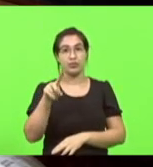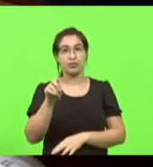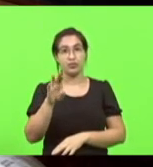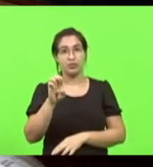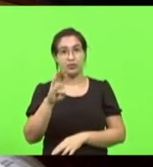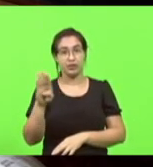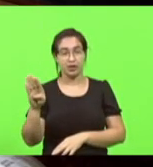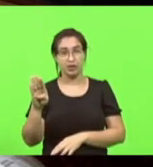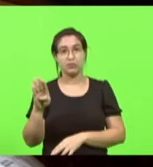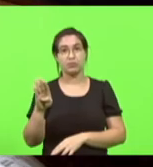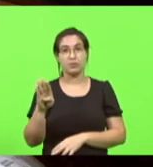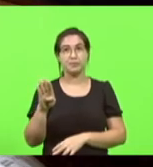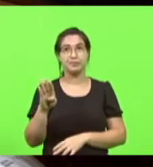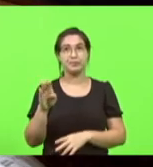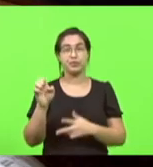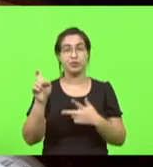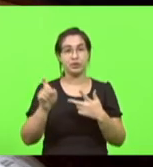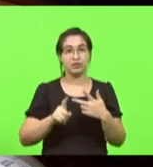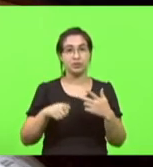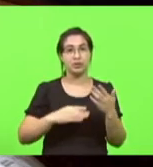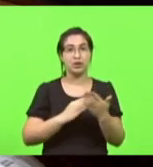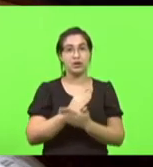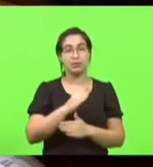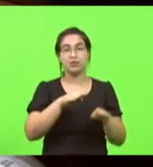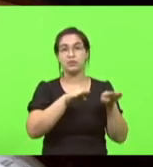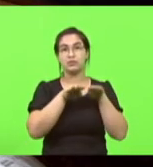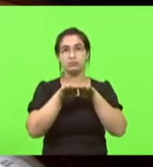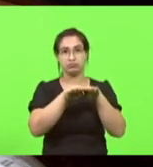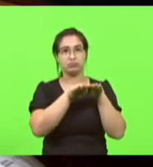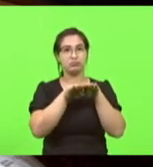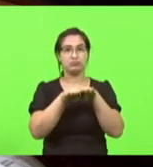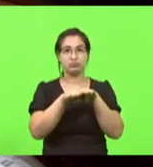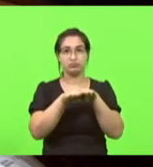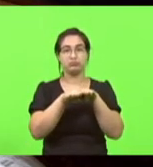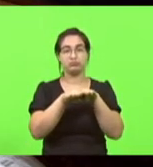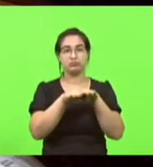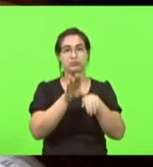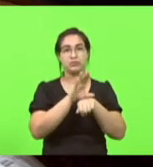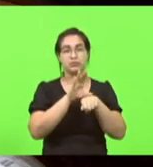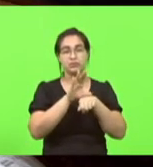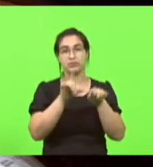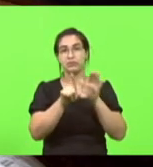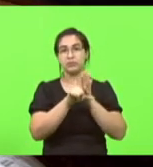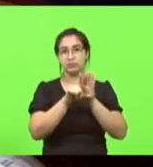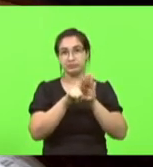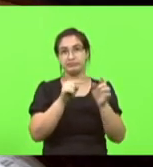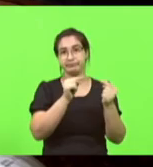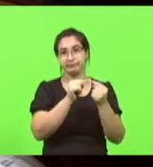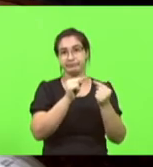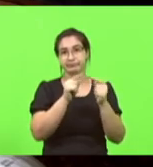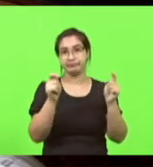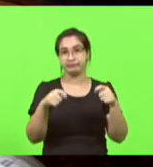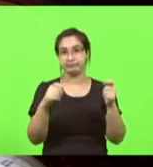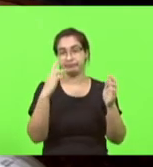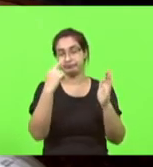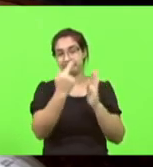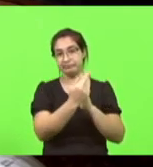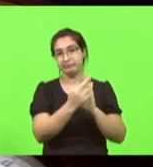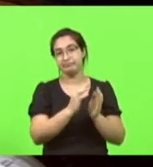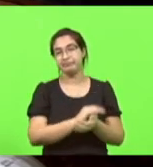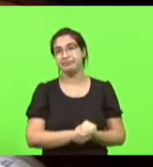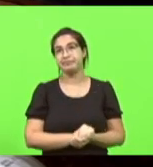Quando vem do Executivo, é aprovado e está em conformidade com o alinhamento da legislação e da Constituição. Era isso, portanto,